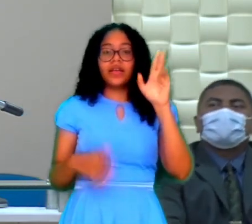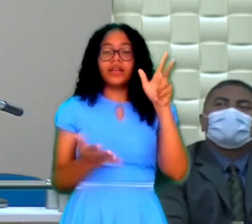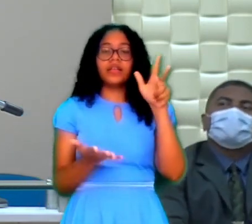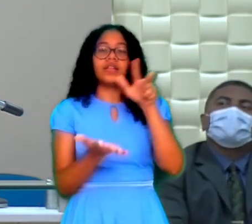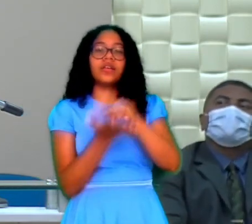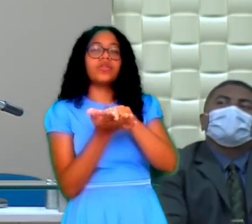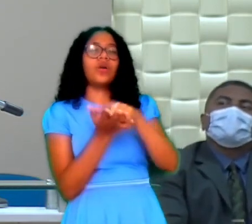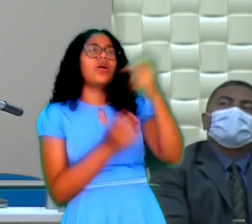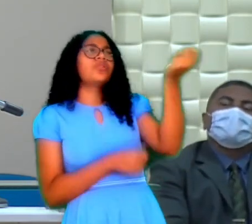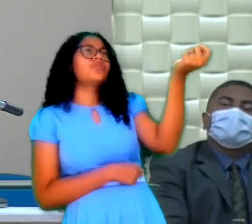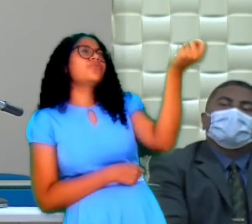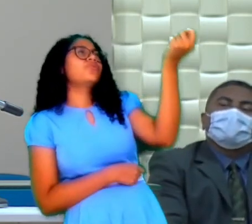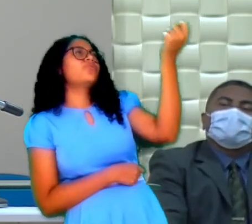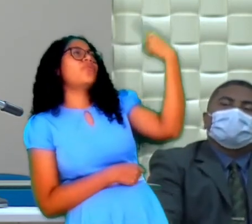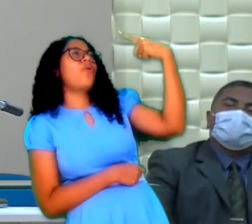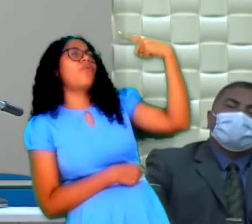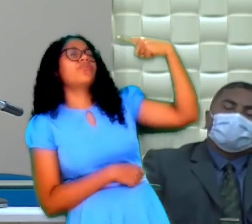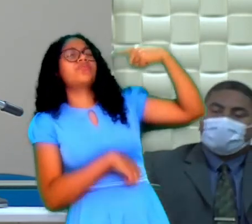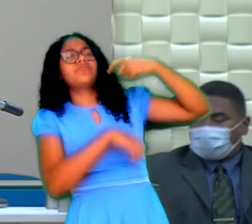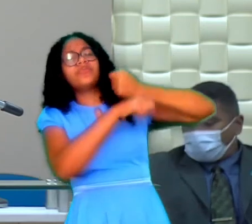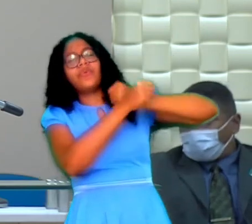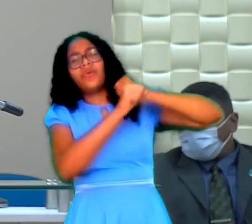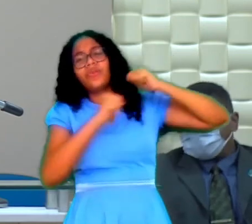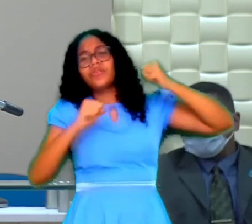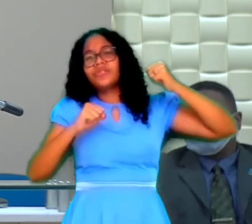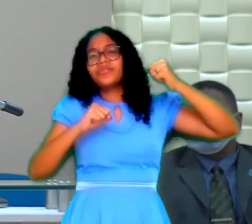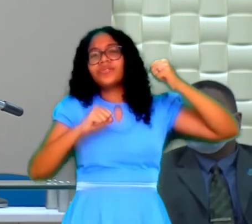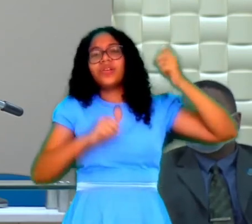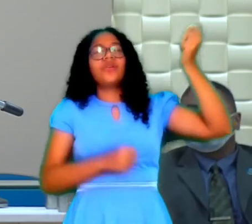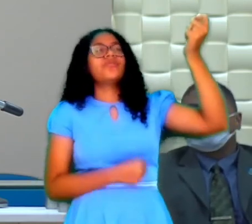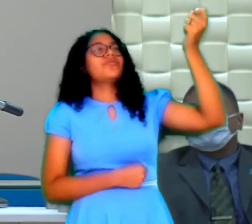mundo de que o Senhor é o meu Deus.